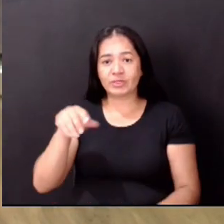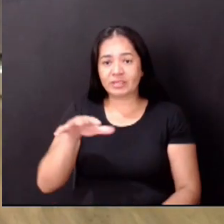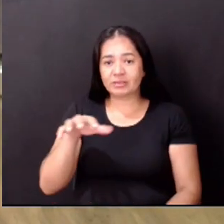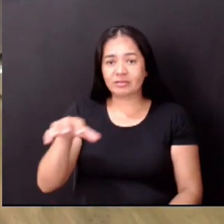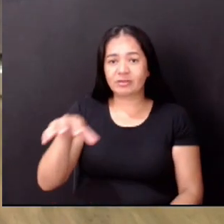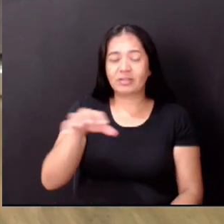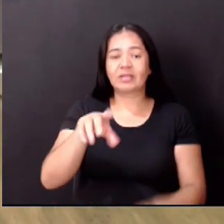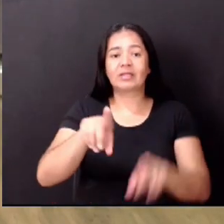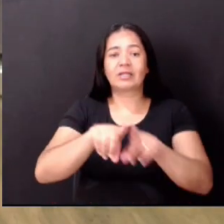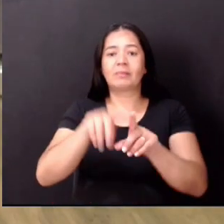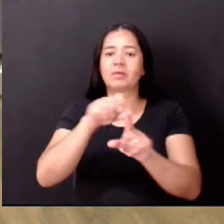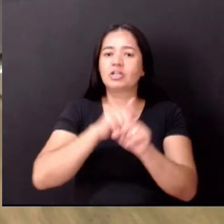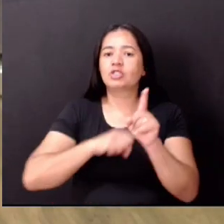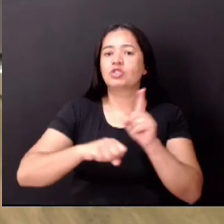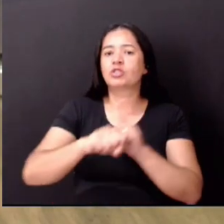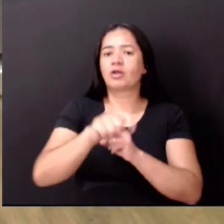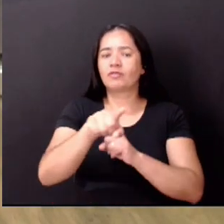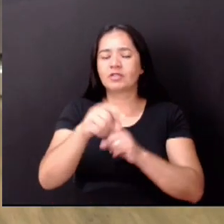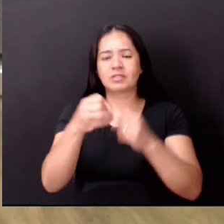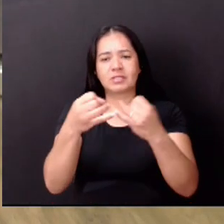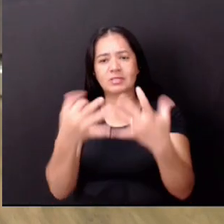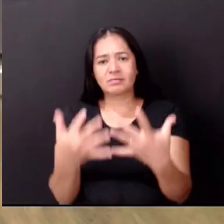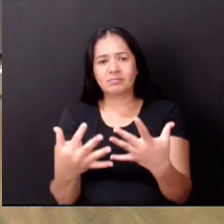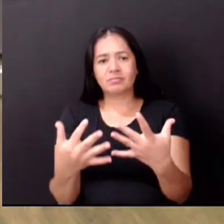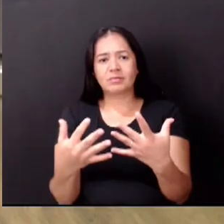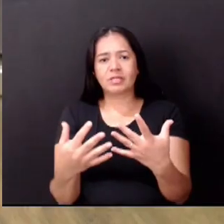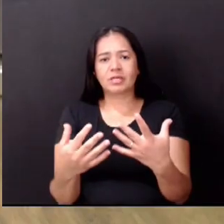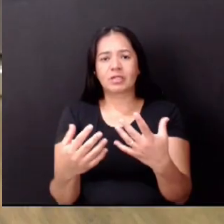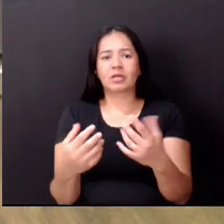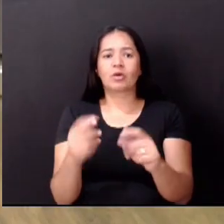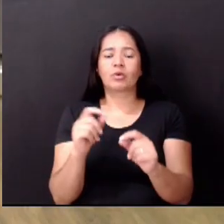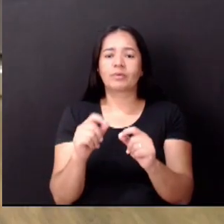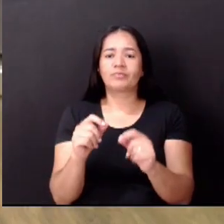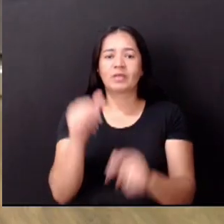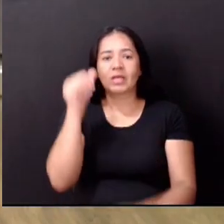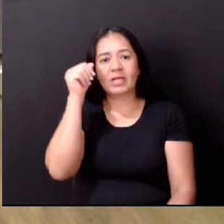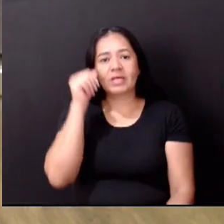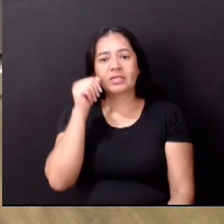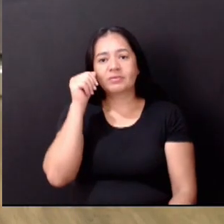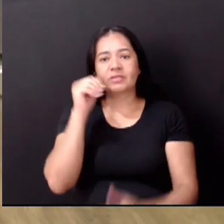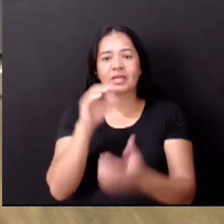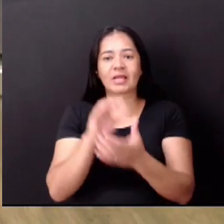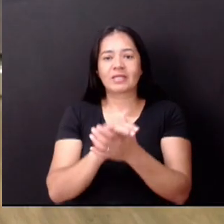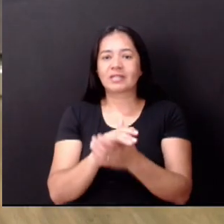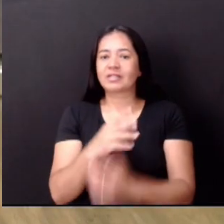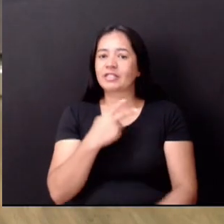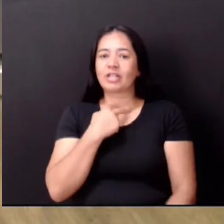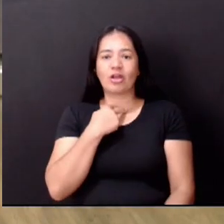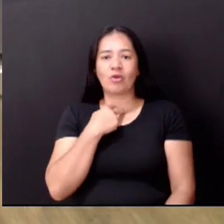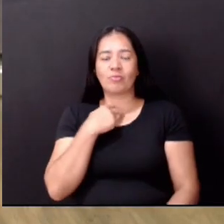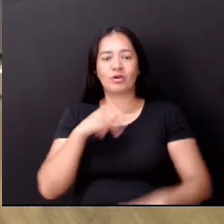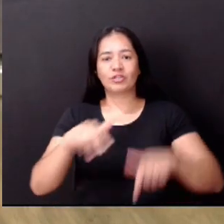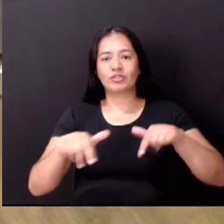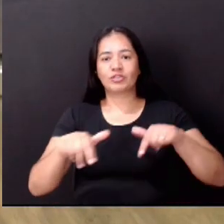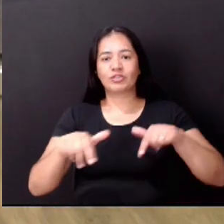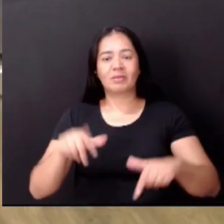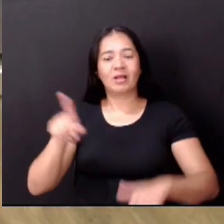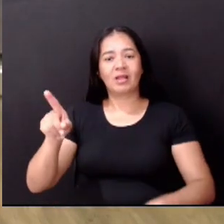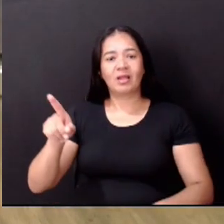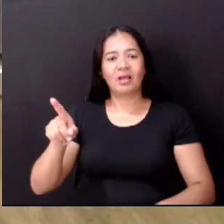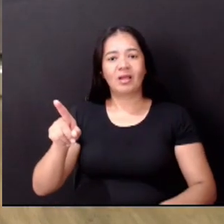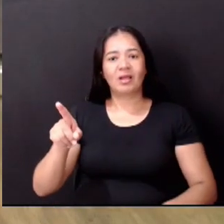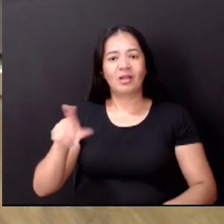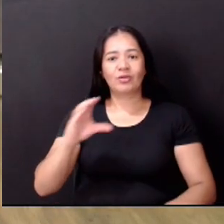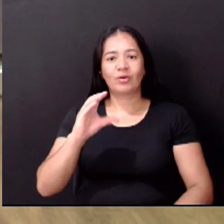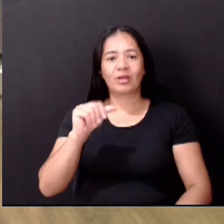Você menciona num determinado ponto do livro que as mulheres casadas não poderiam mais trabalhar no cartonifício, né? Então tem essas nuances